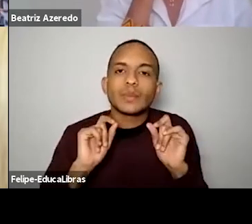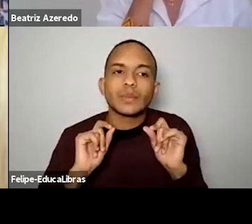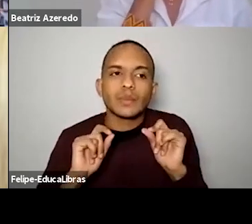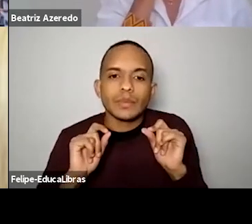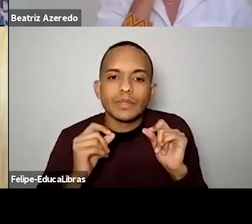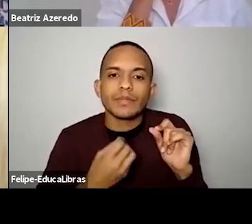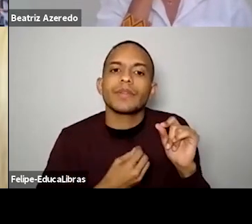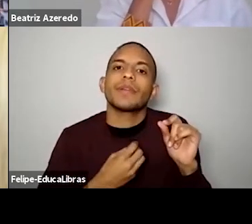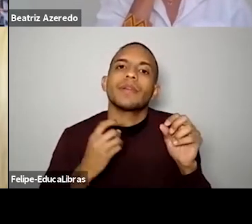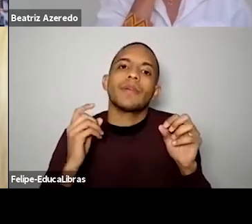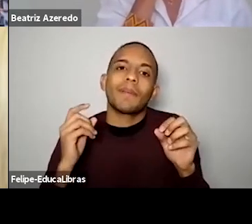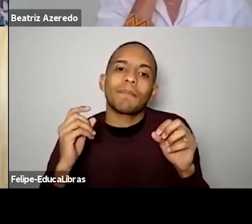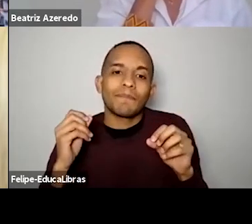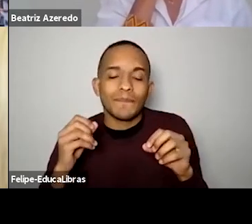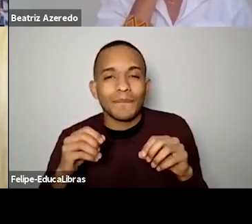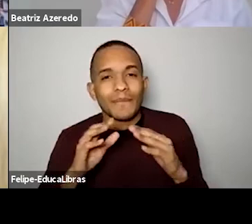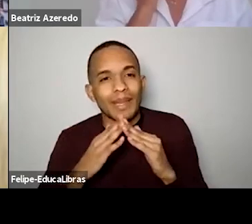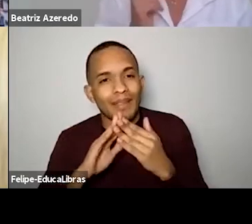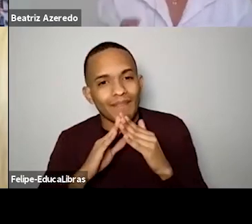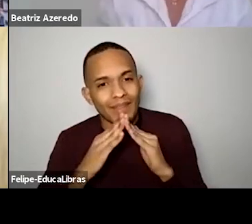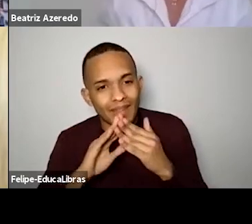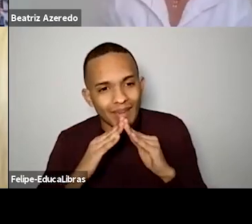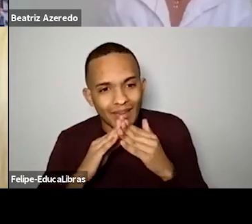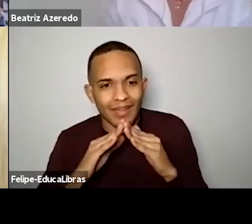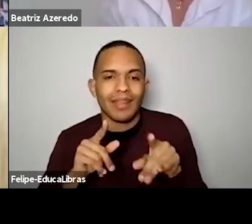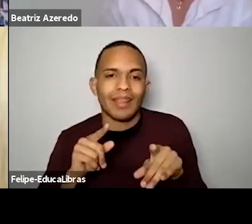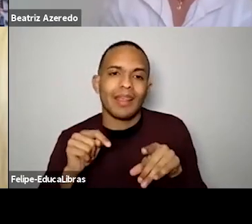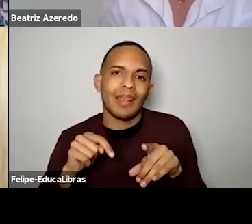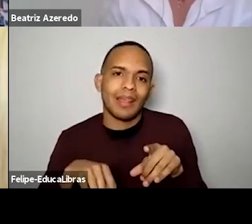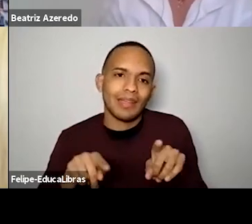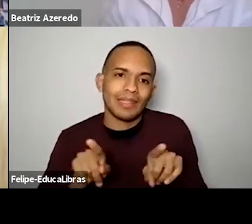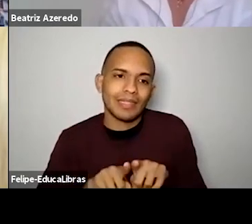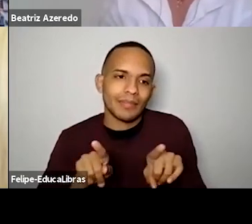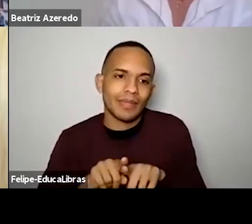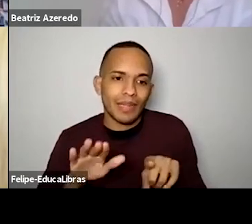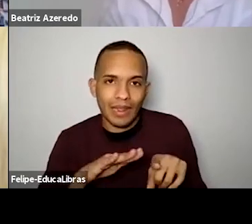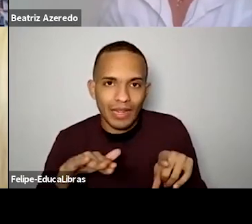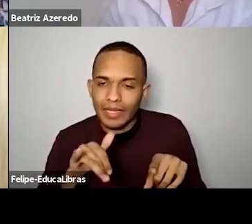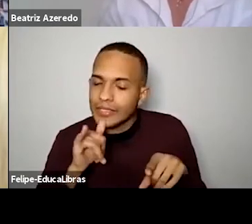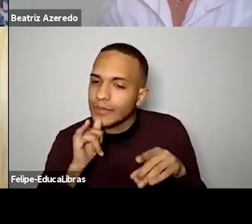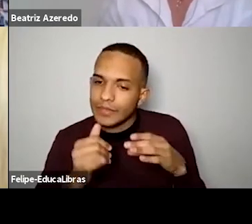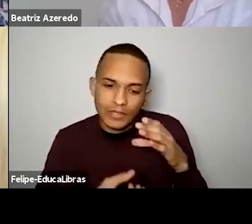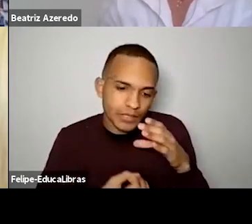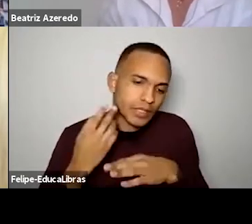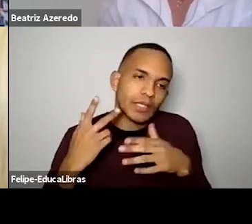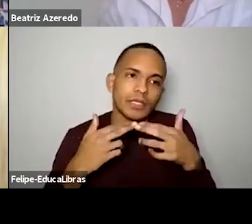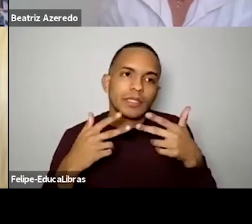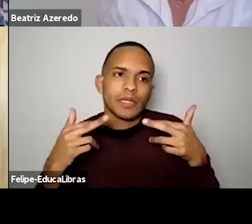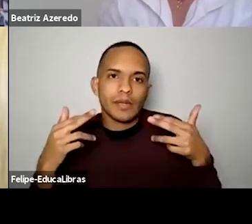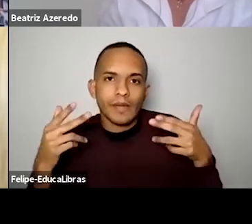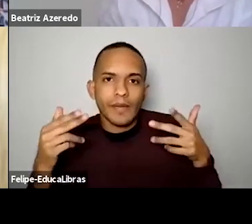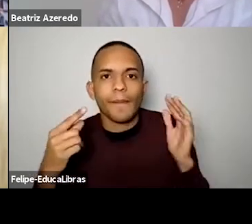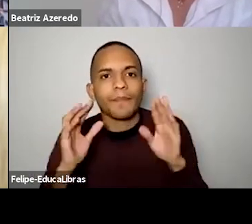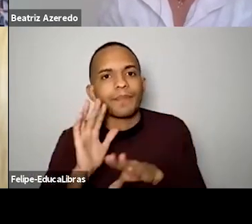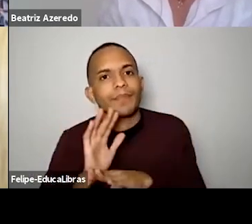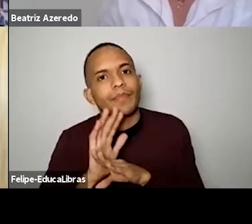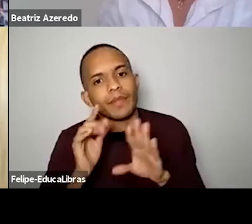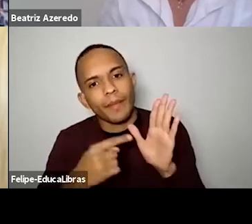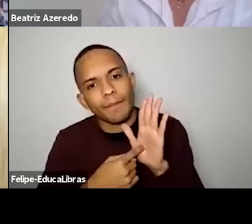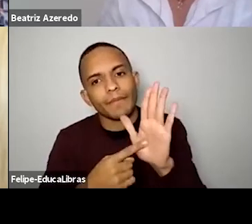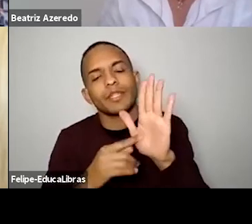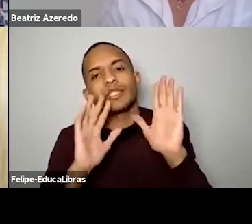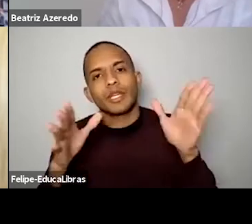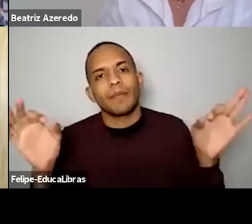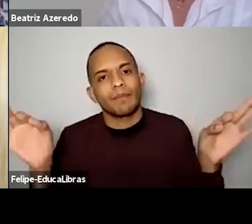vinda das periferias e das comunidades para as periferias e comunidades, né? Em vez de soluções que às vezes são oferecidas prontas e que não necessariamente